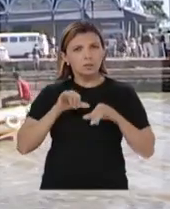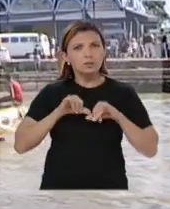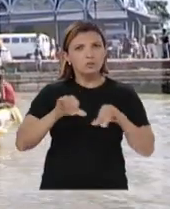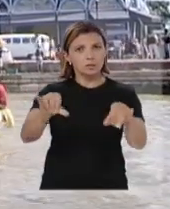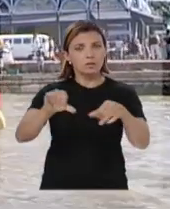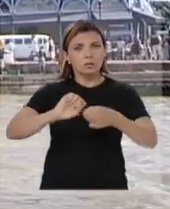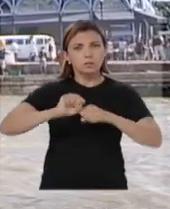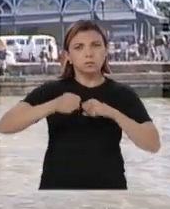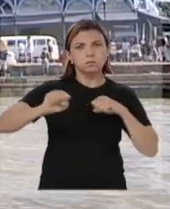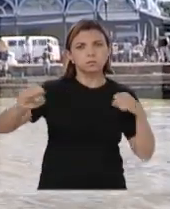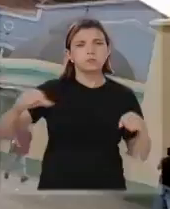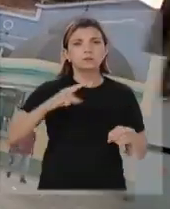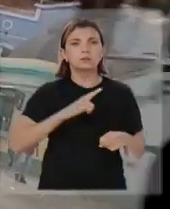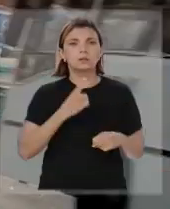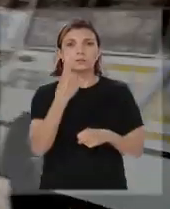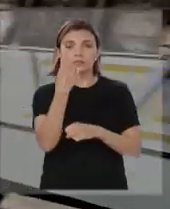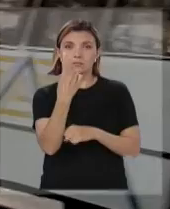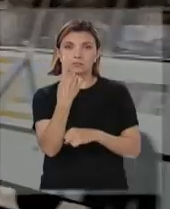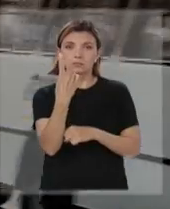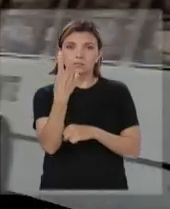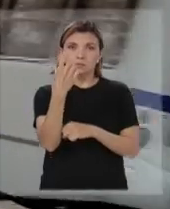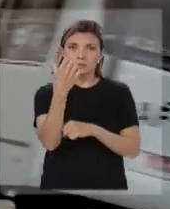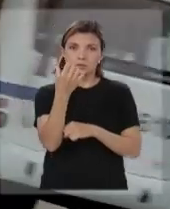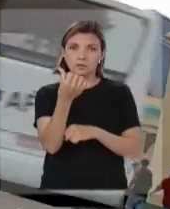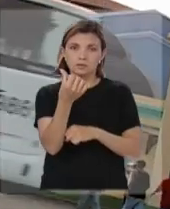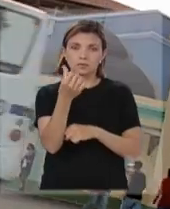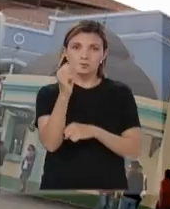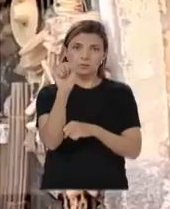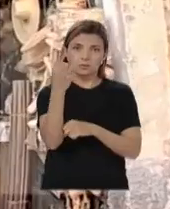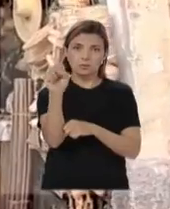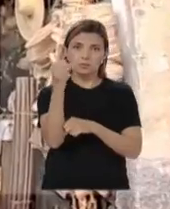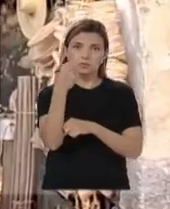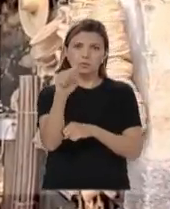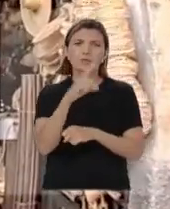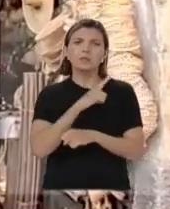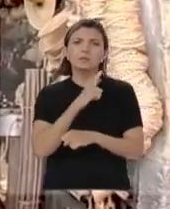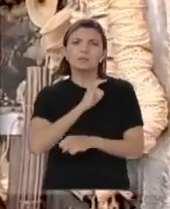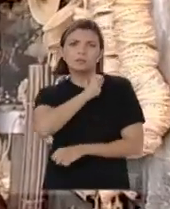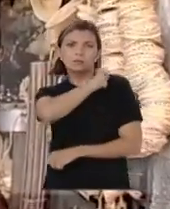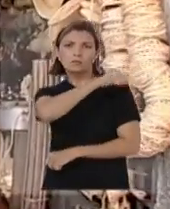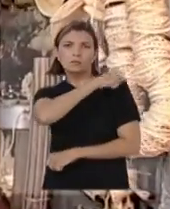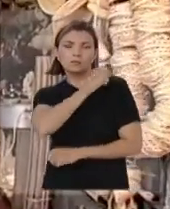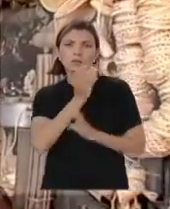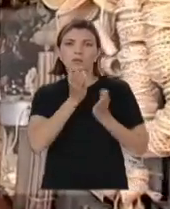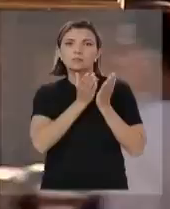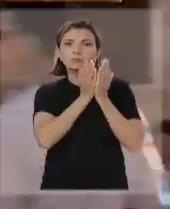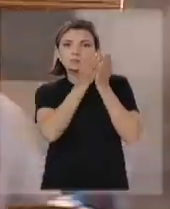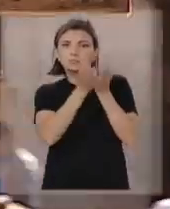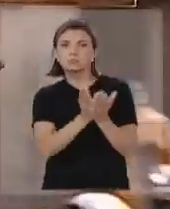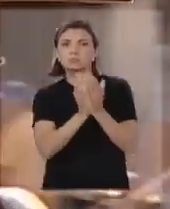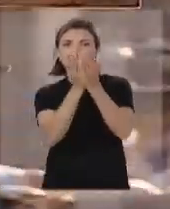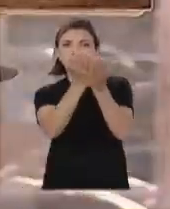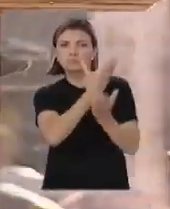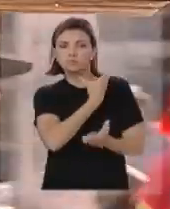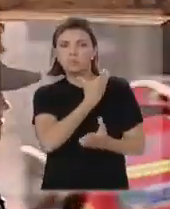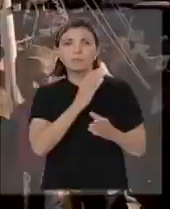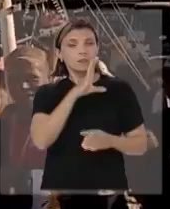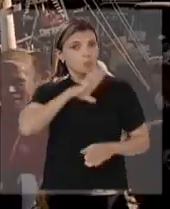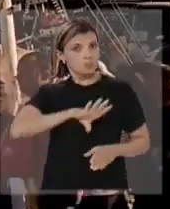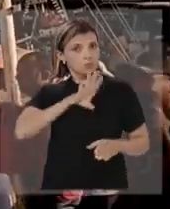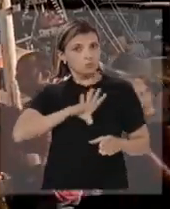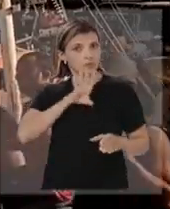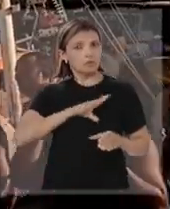o Mercado do Ver o Peso, fundado em 1688 como uma casa de fiscalização de tributos da coroa